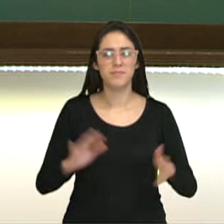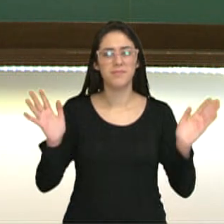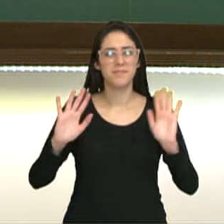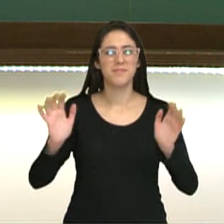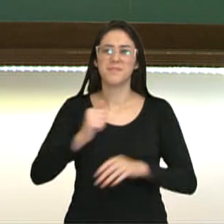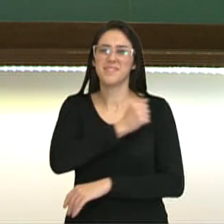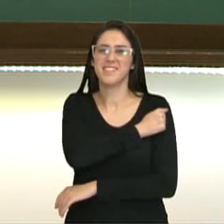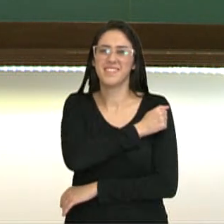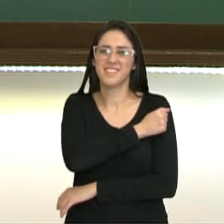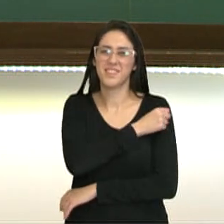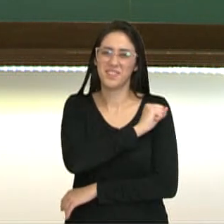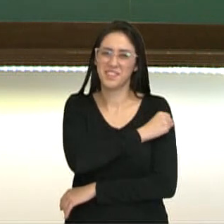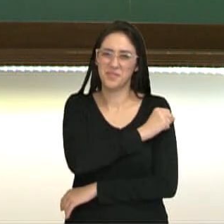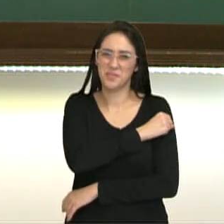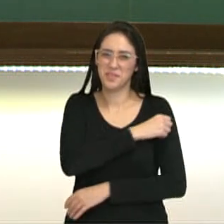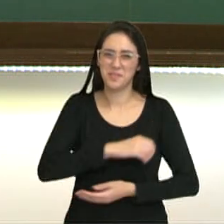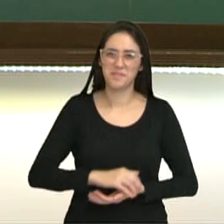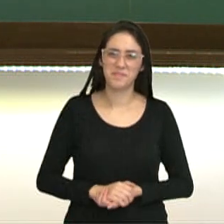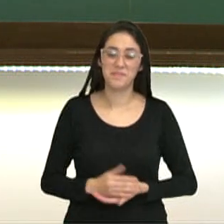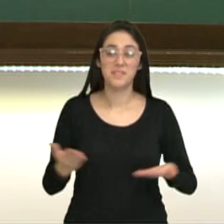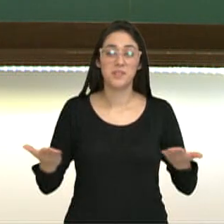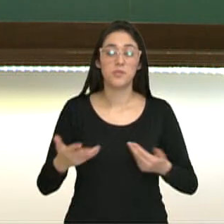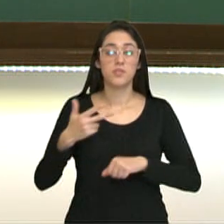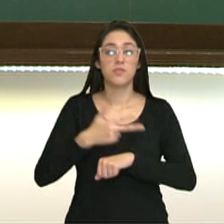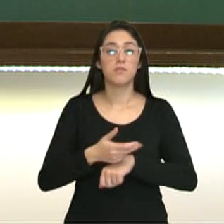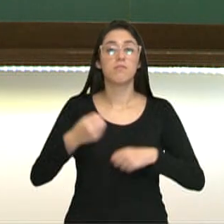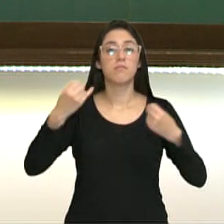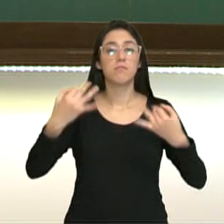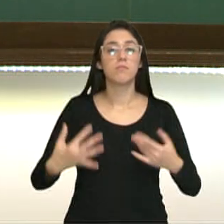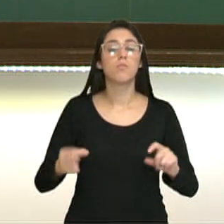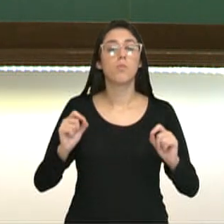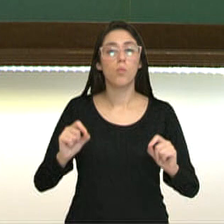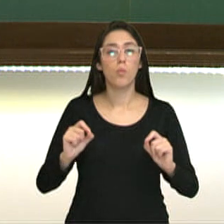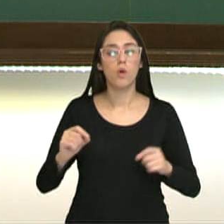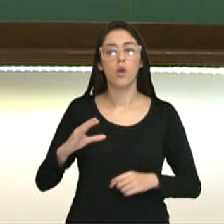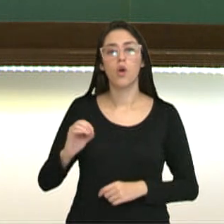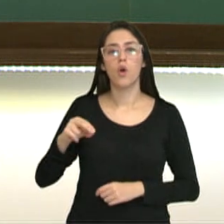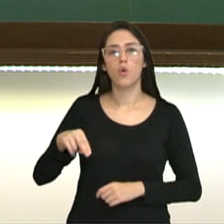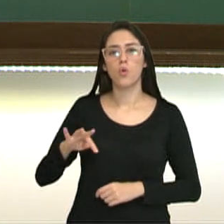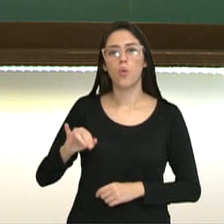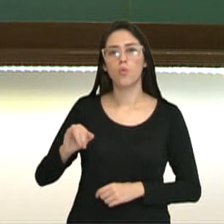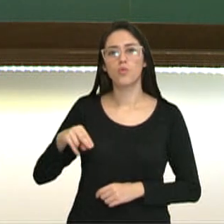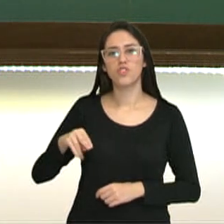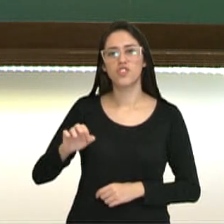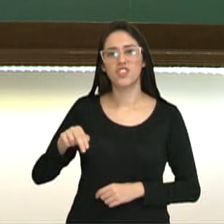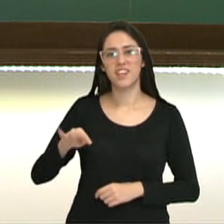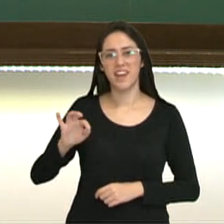Olá, estudantes do 8º ano! Nesse vídeo nós vamos falar sobre continente americano,